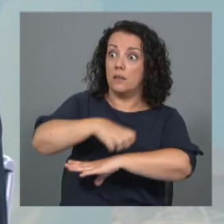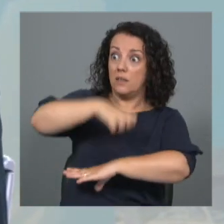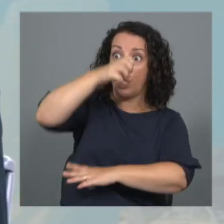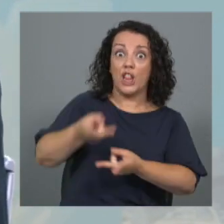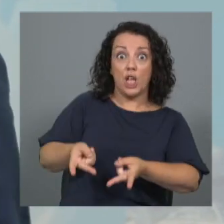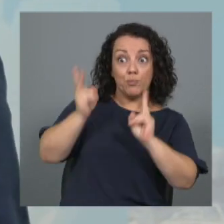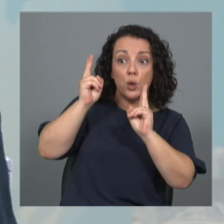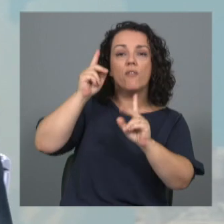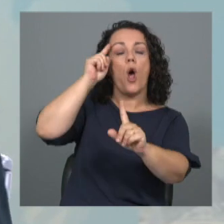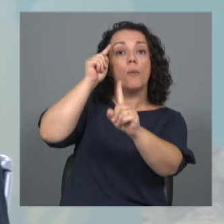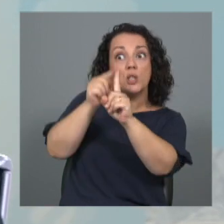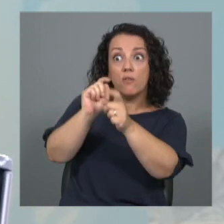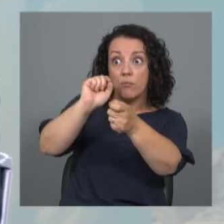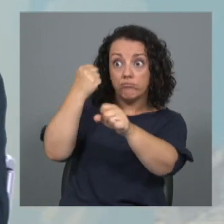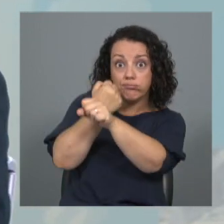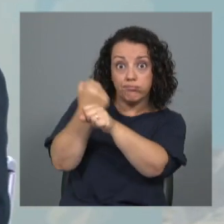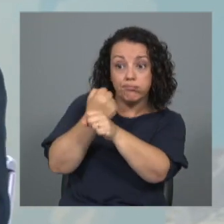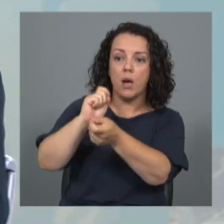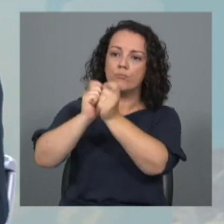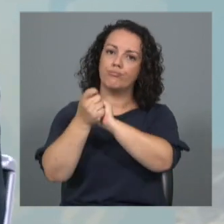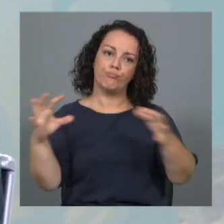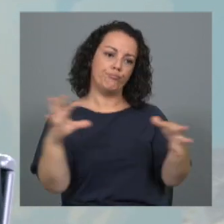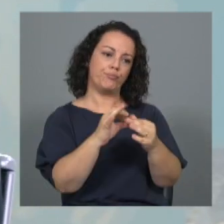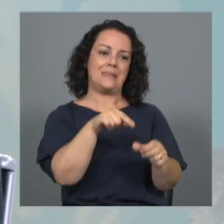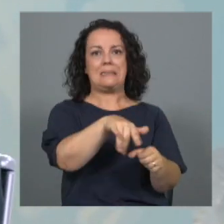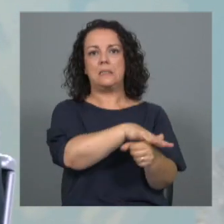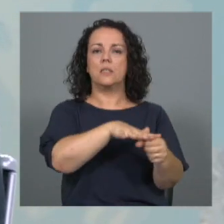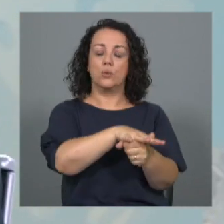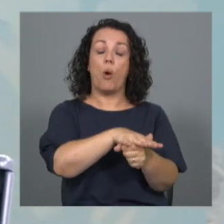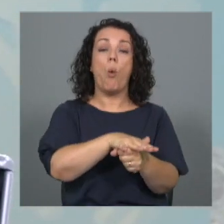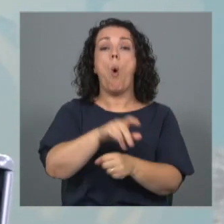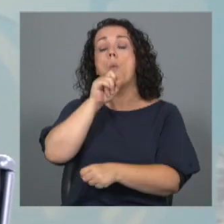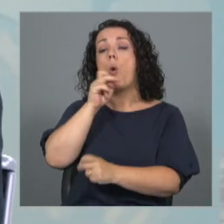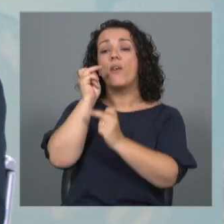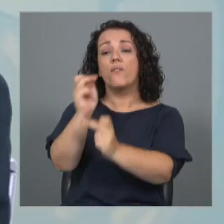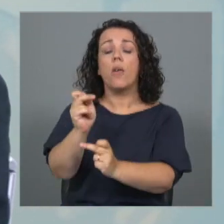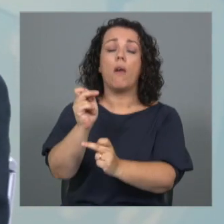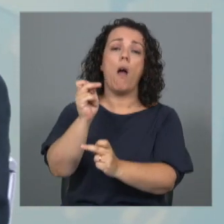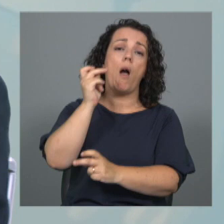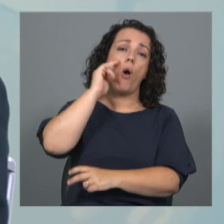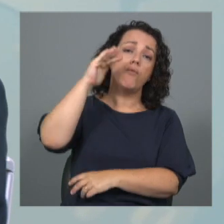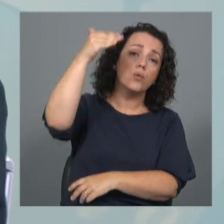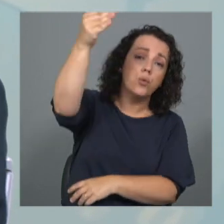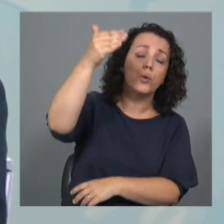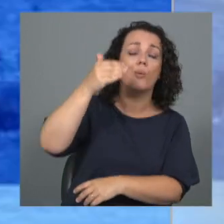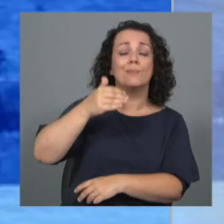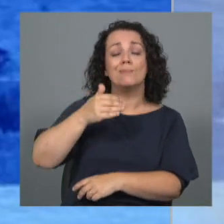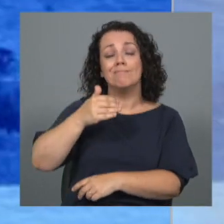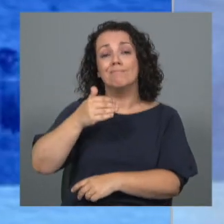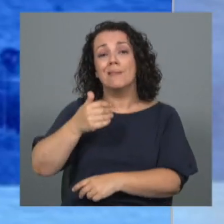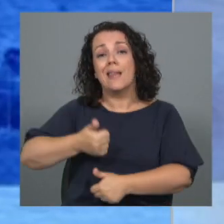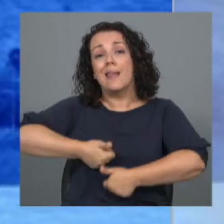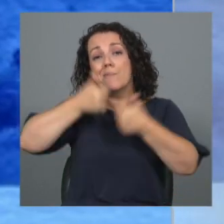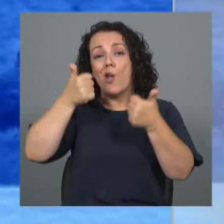reabilitados para este efeito. E que depois, no futuro, se for necessário, ficarão para estas respostas, oxalá deixem de ser necessários. E